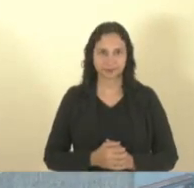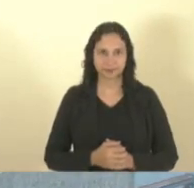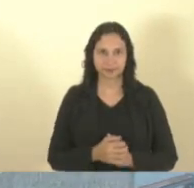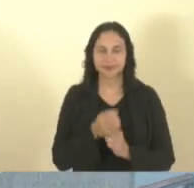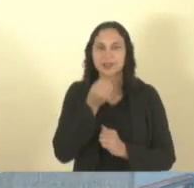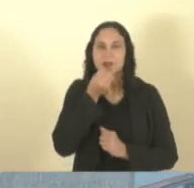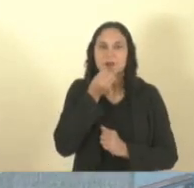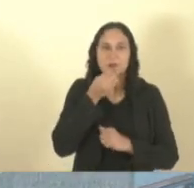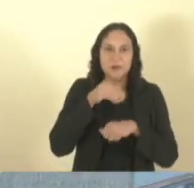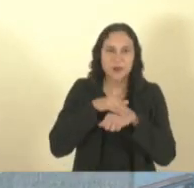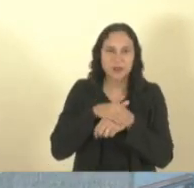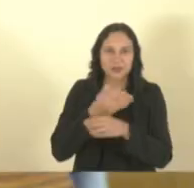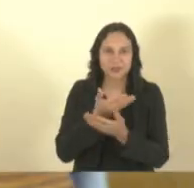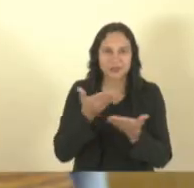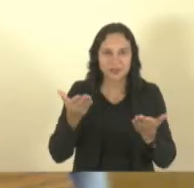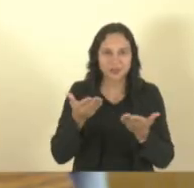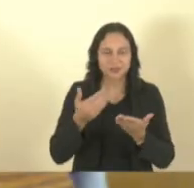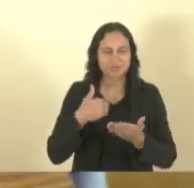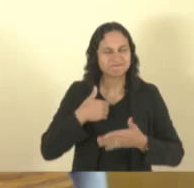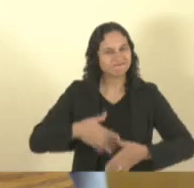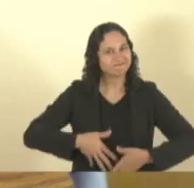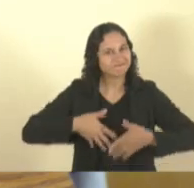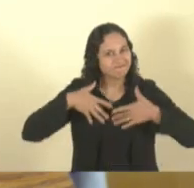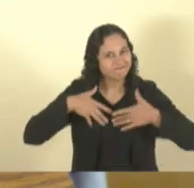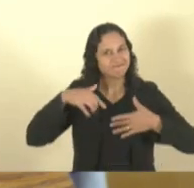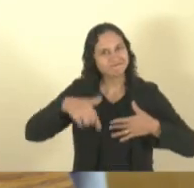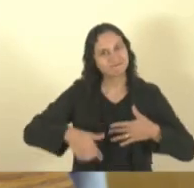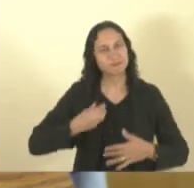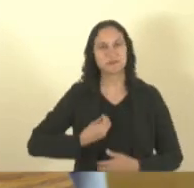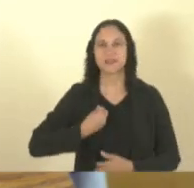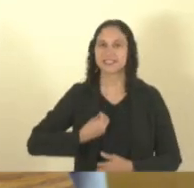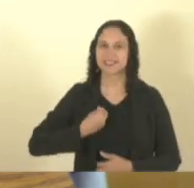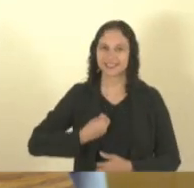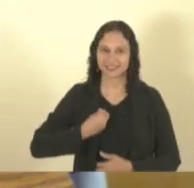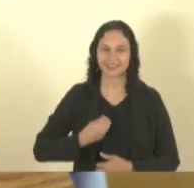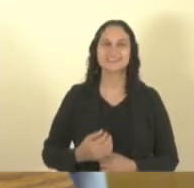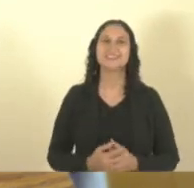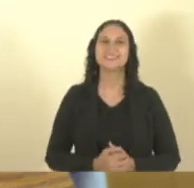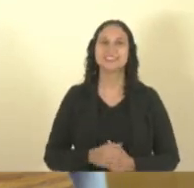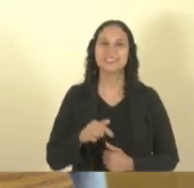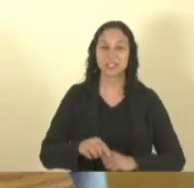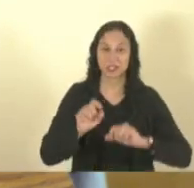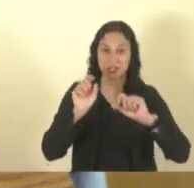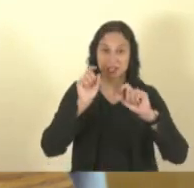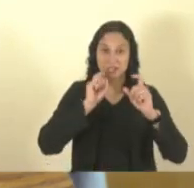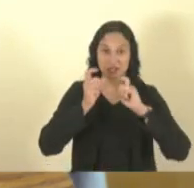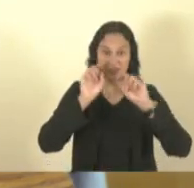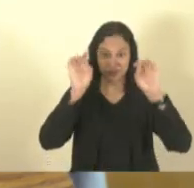Pessoal, boa noite. Prazer estar aqui com vocês em mais esse evento importante que a deputada